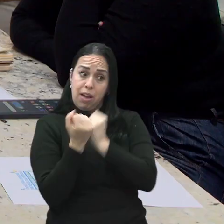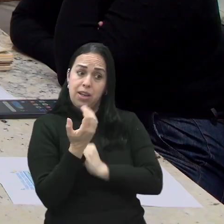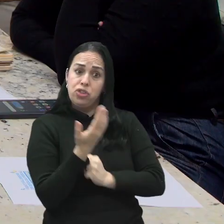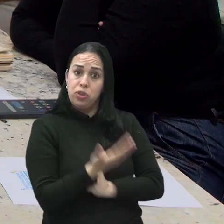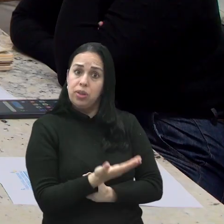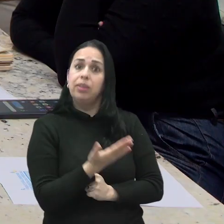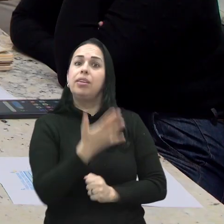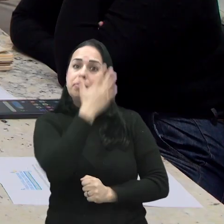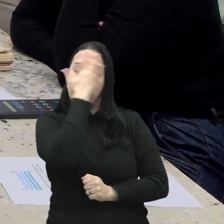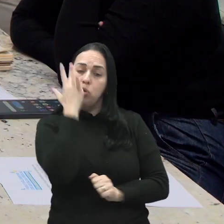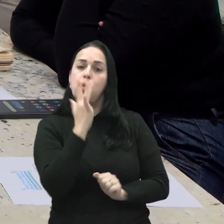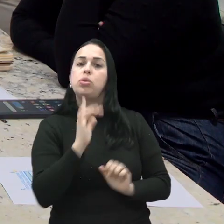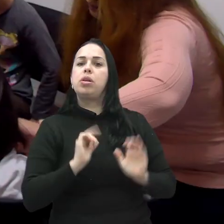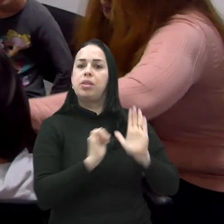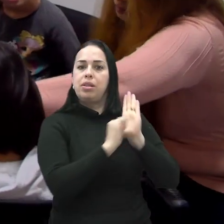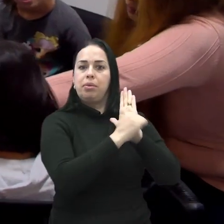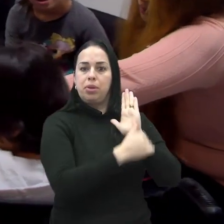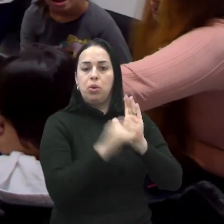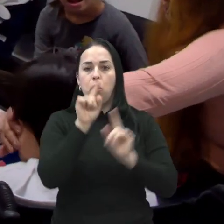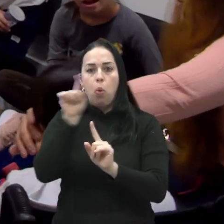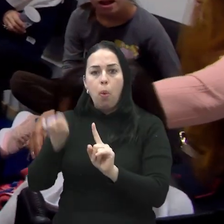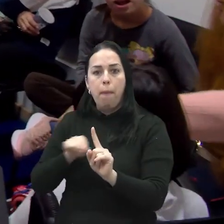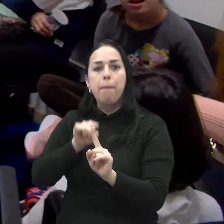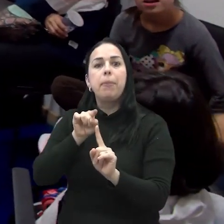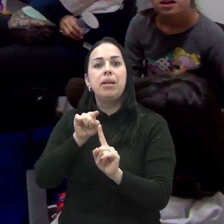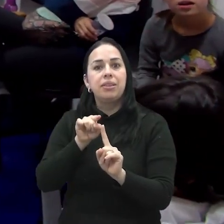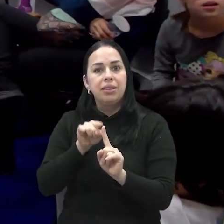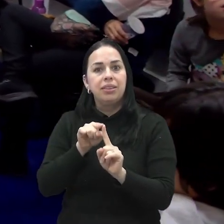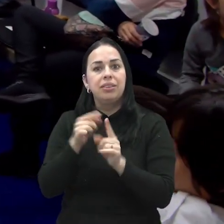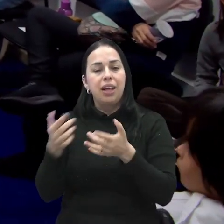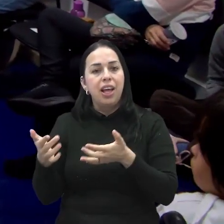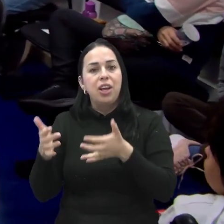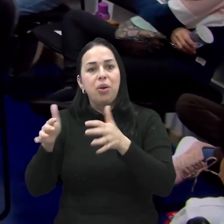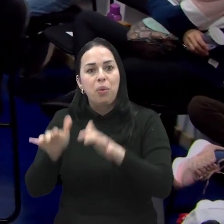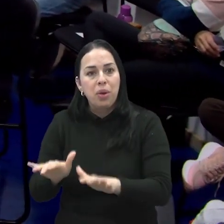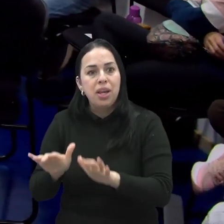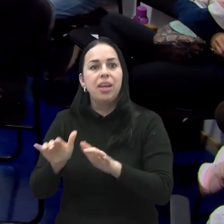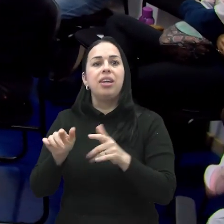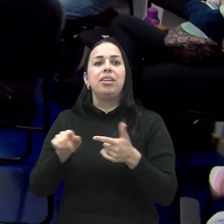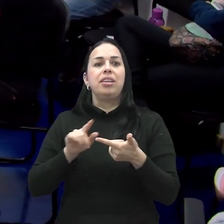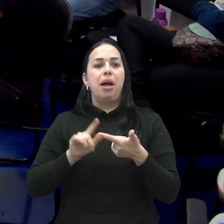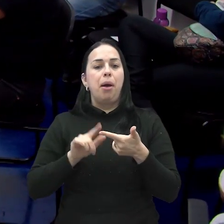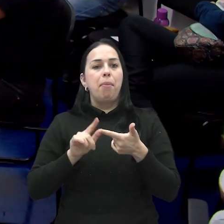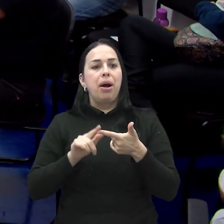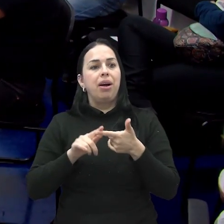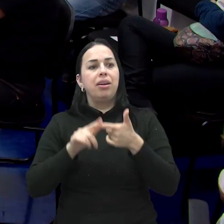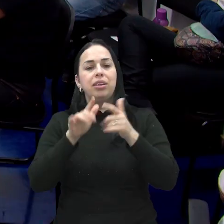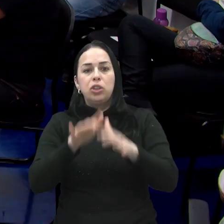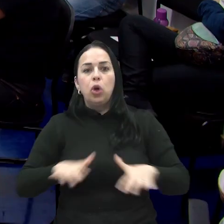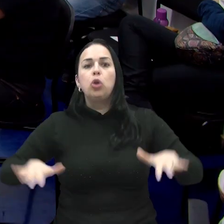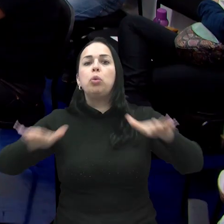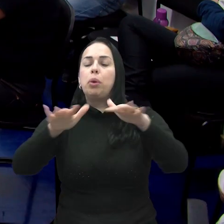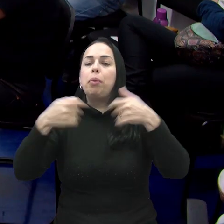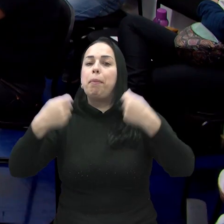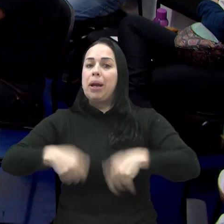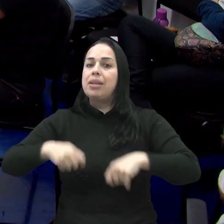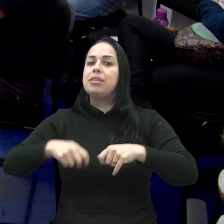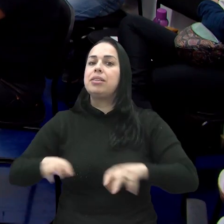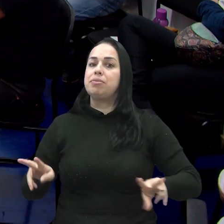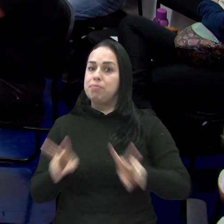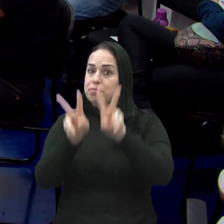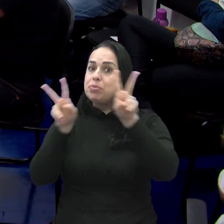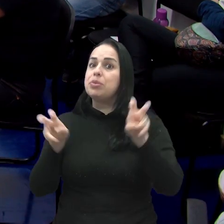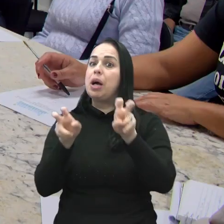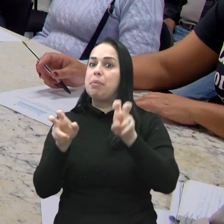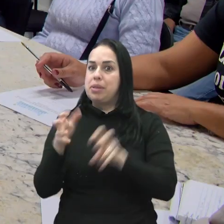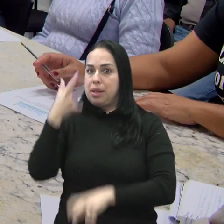das Pessoas com Síndrome de Down, que tem como objetivo incluir familiares e a população no debate sobre o